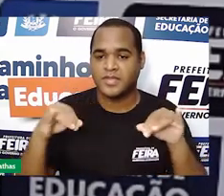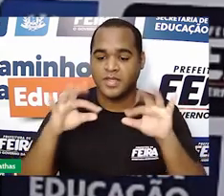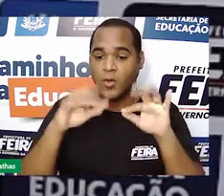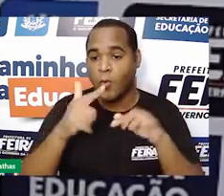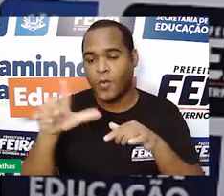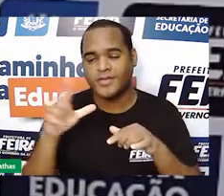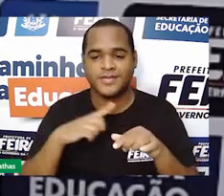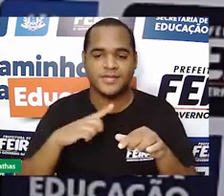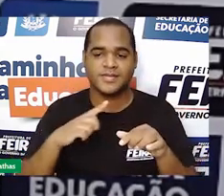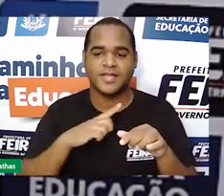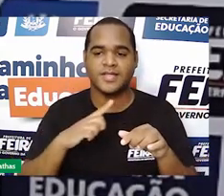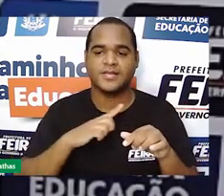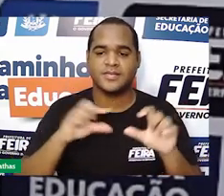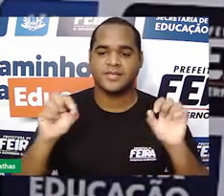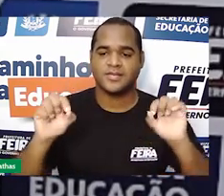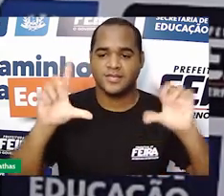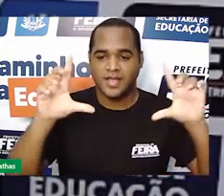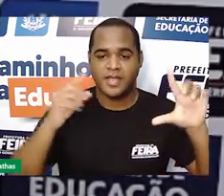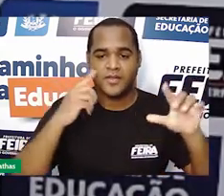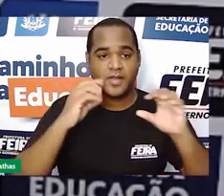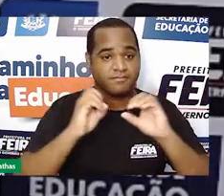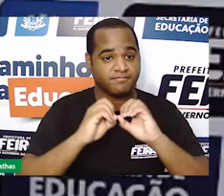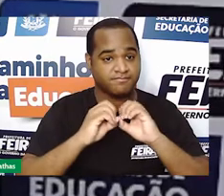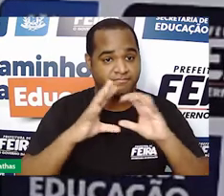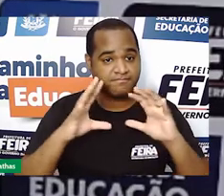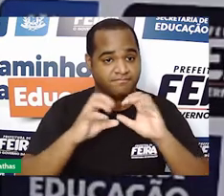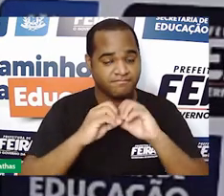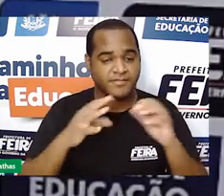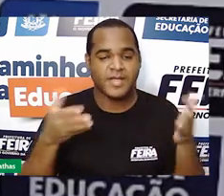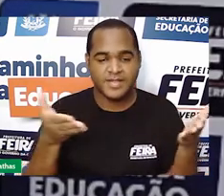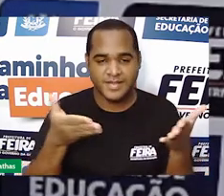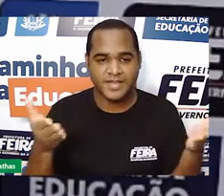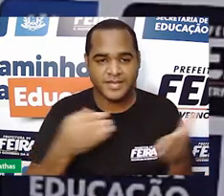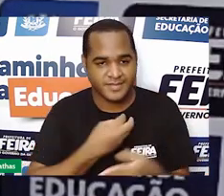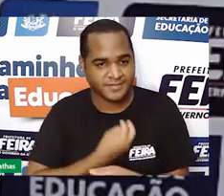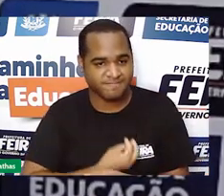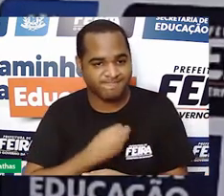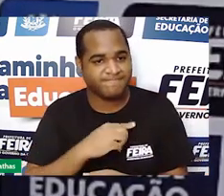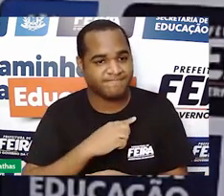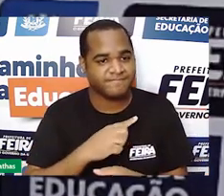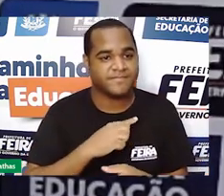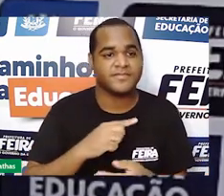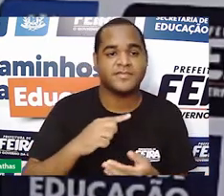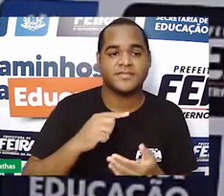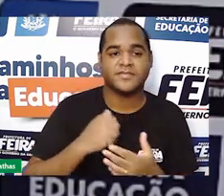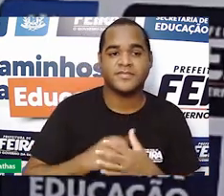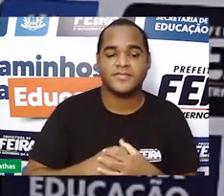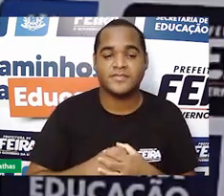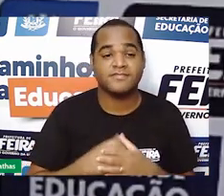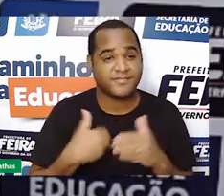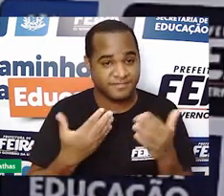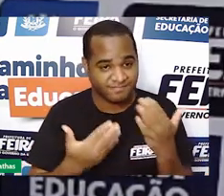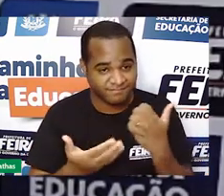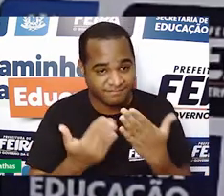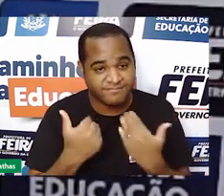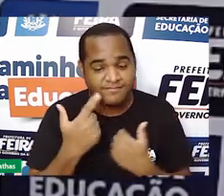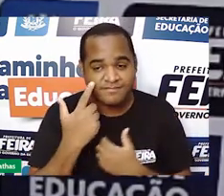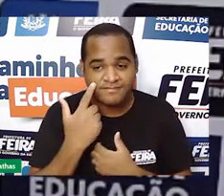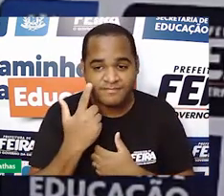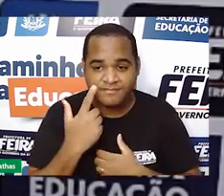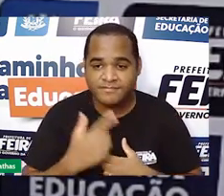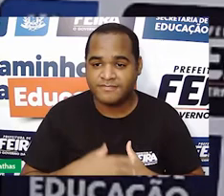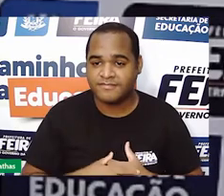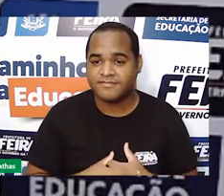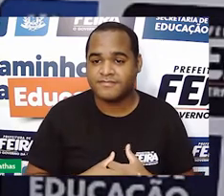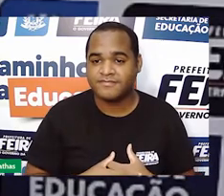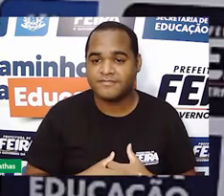outra tela que vai aparecer aí para você já já em estantes Bom vamos lá